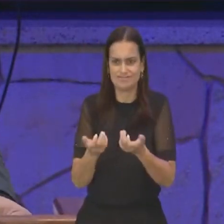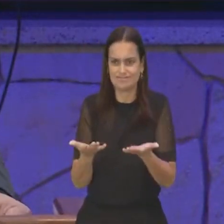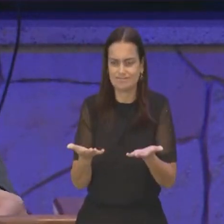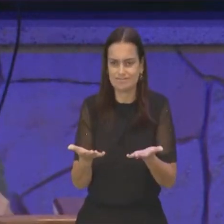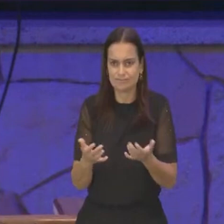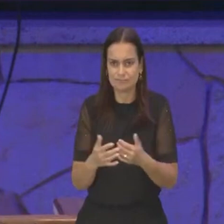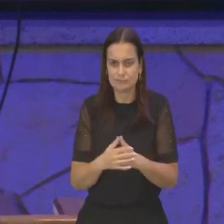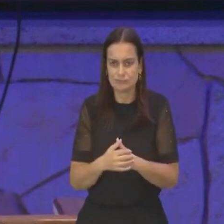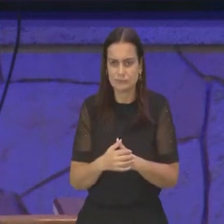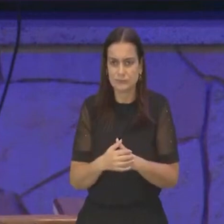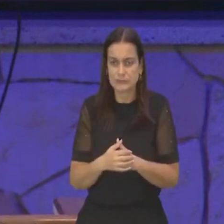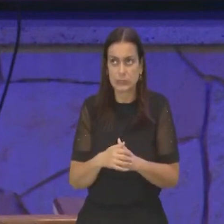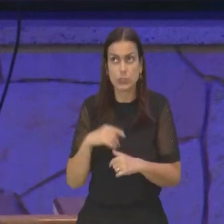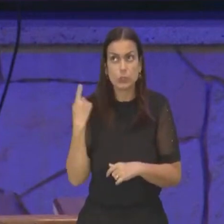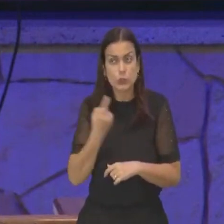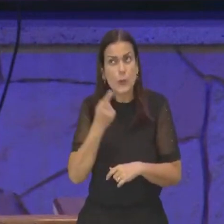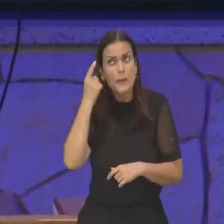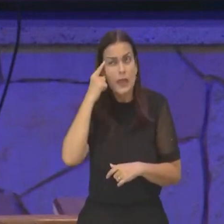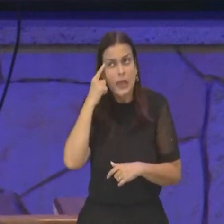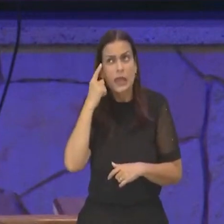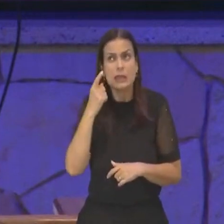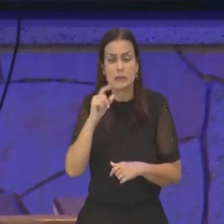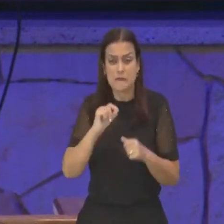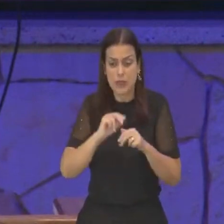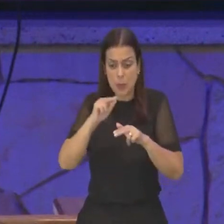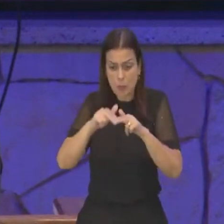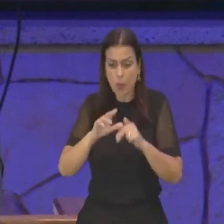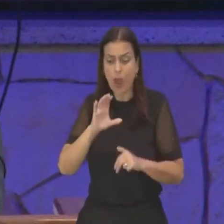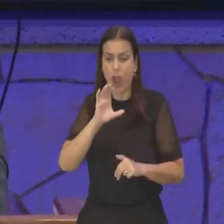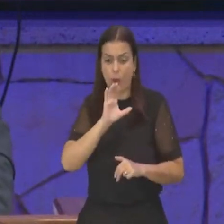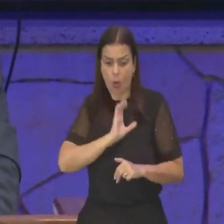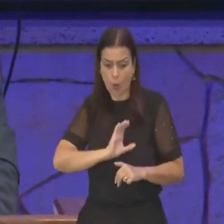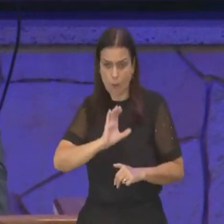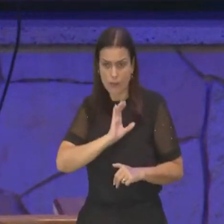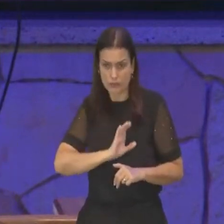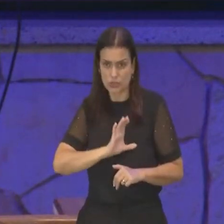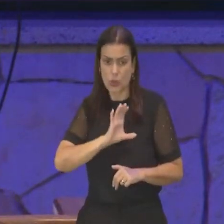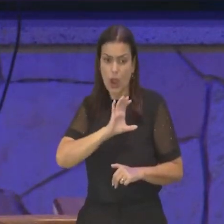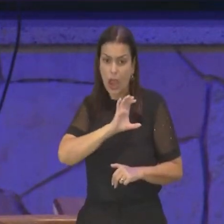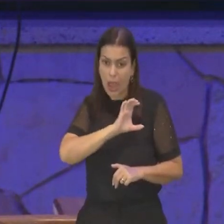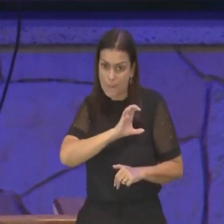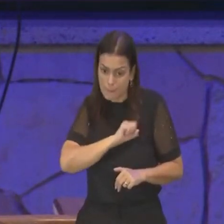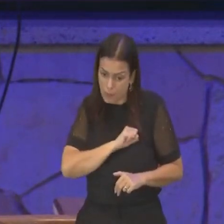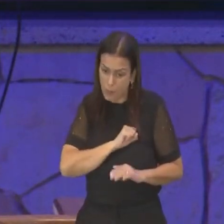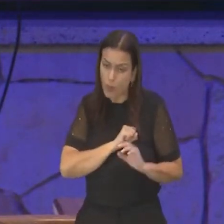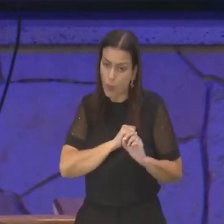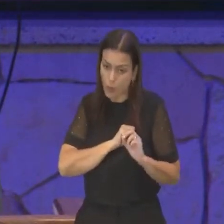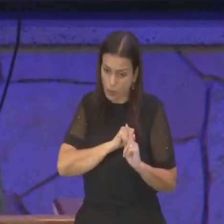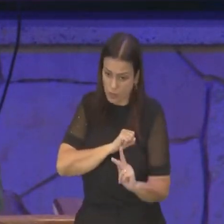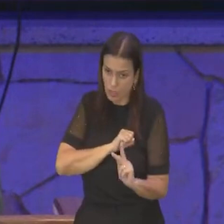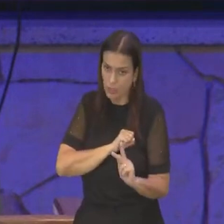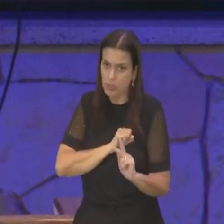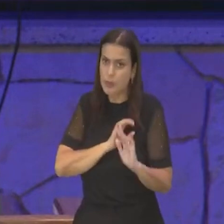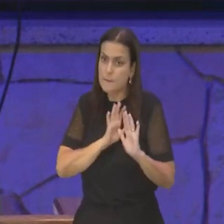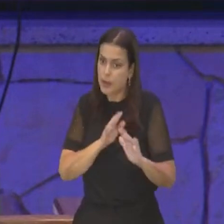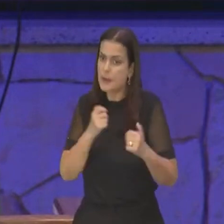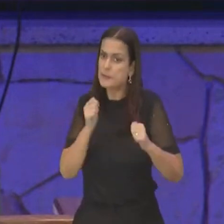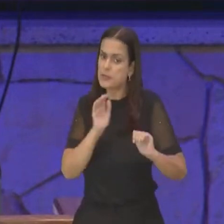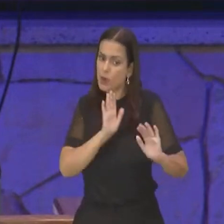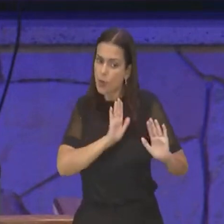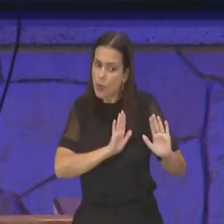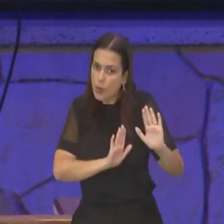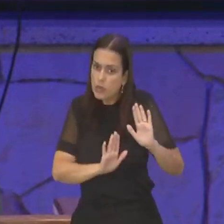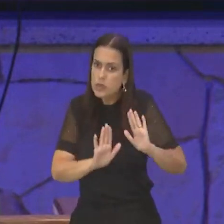E nós pensamos, nós agimos por amor, por compaixão, mas precisamos ter também um nível de prudência e zelo.